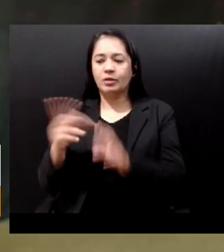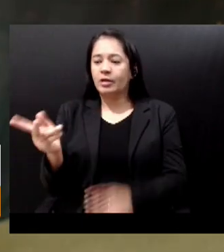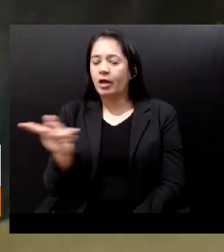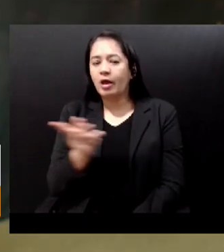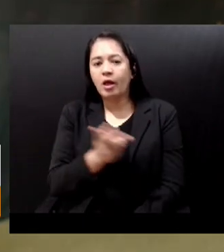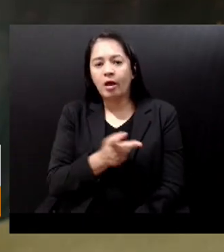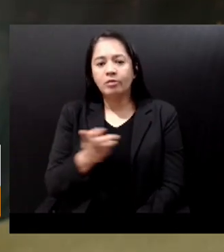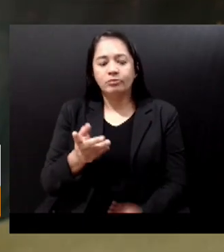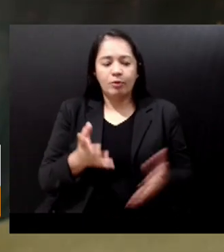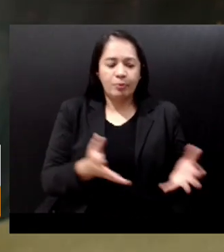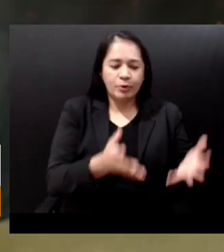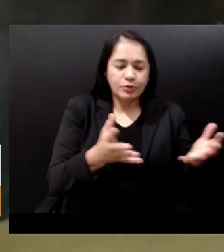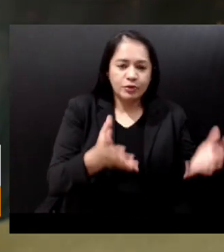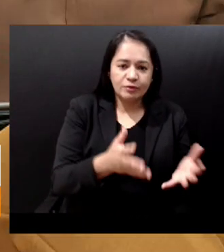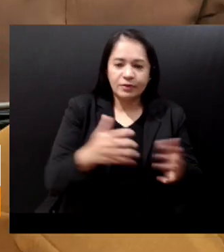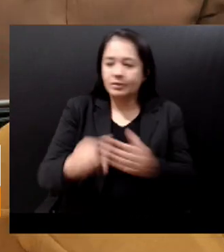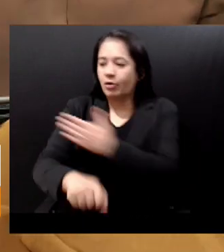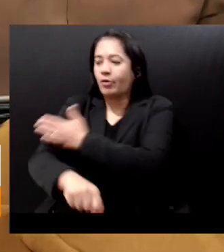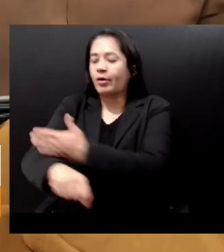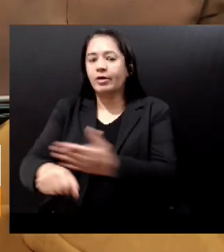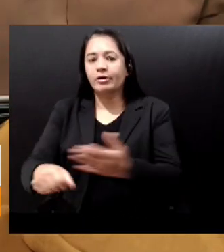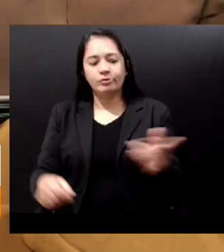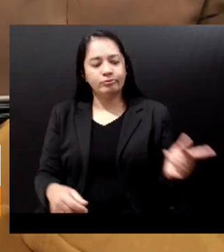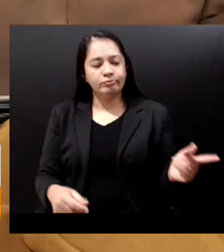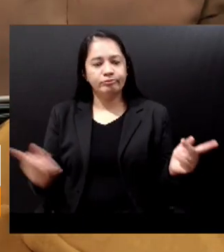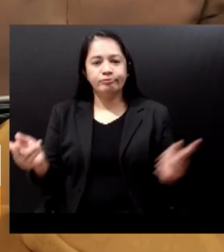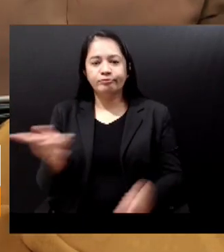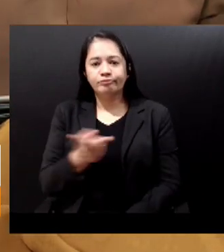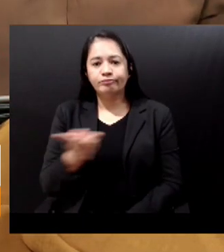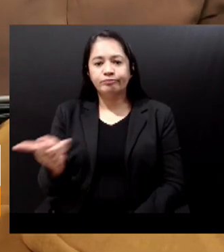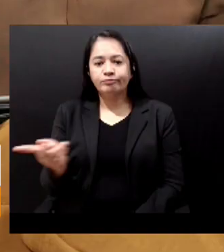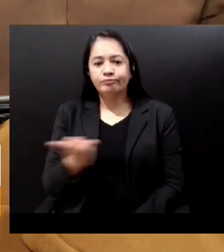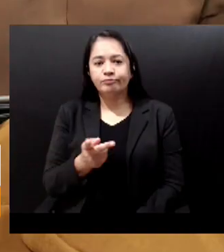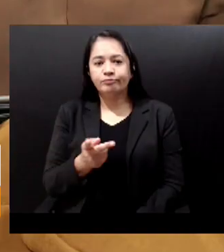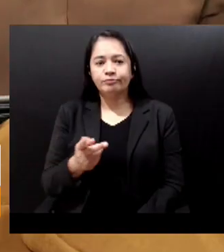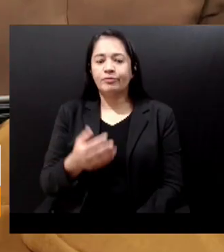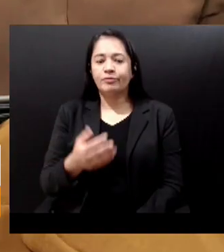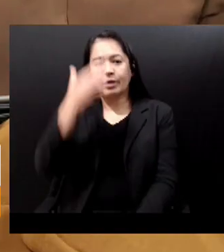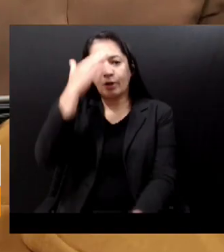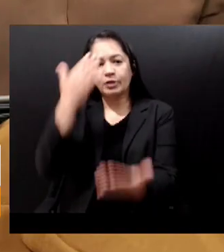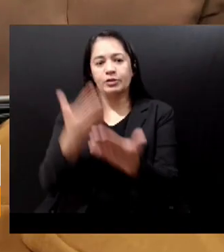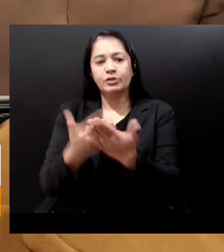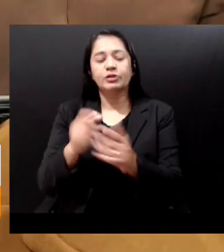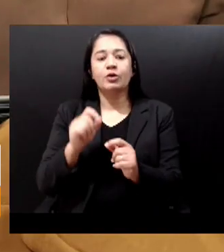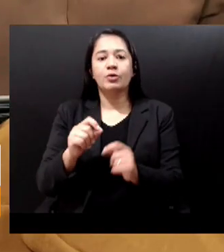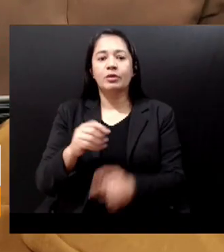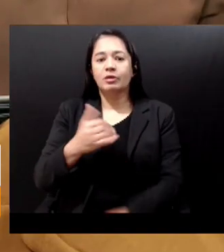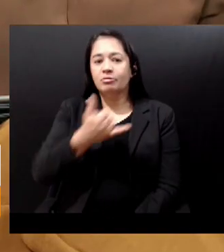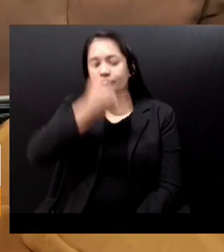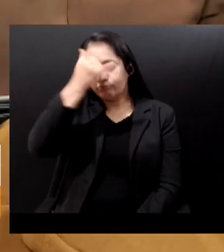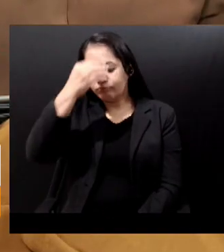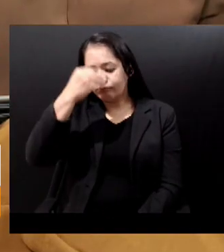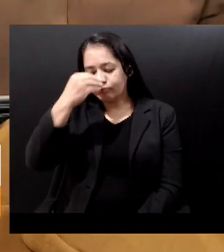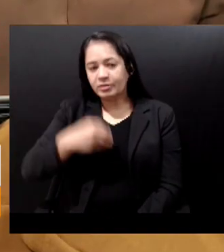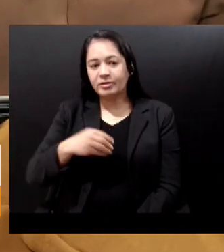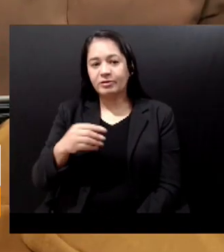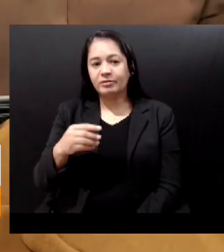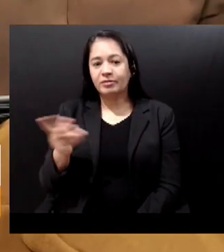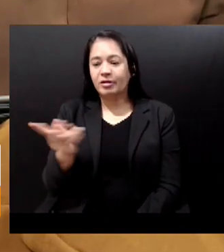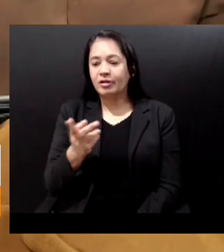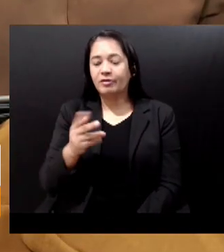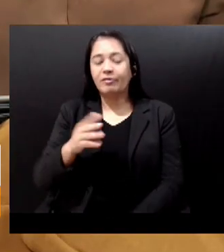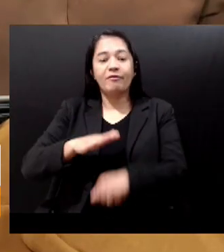e disciplina? Eu acredito que a autossabotagem hoje, ela é o que faz as 2 outras palavras